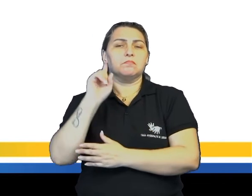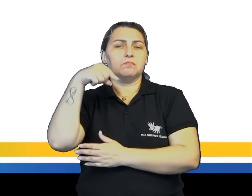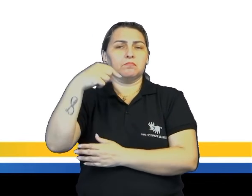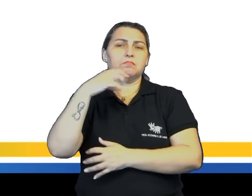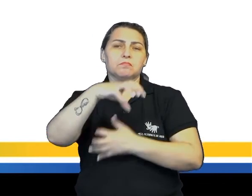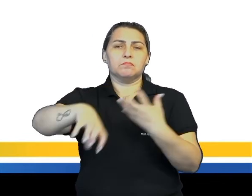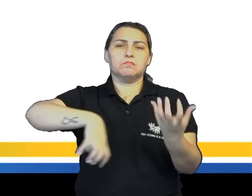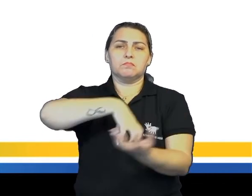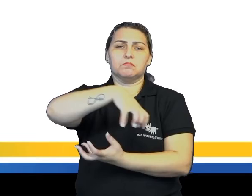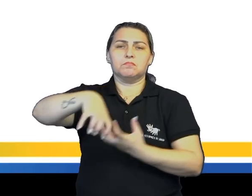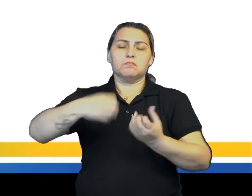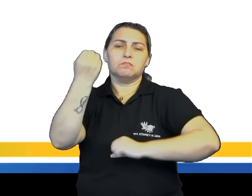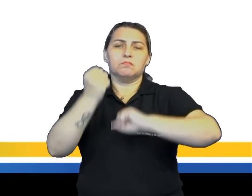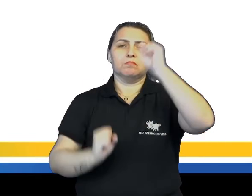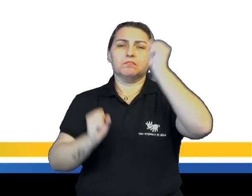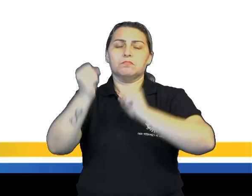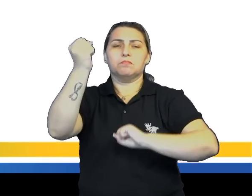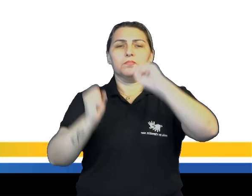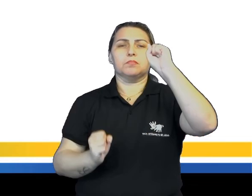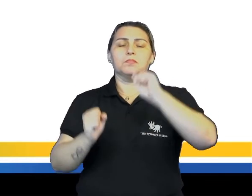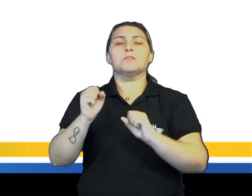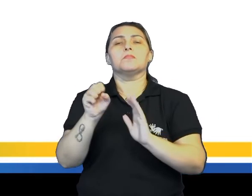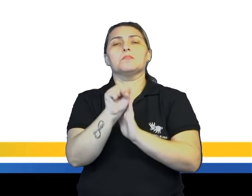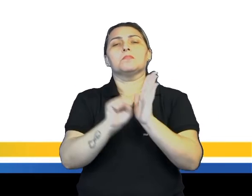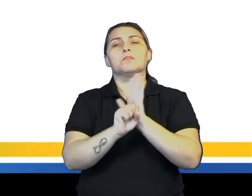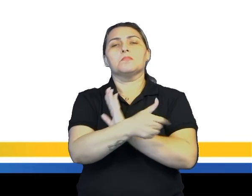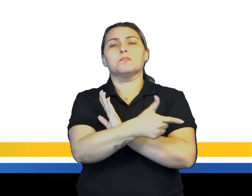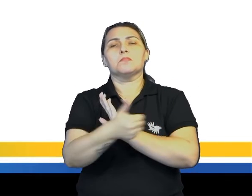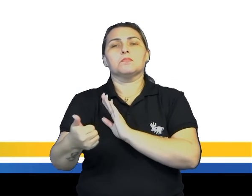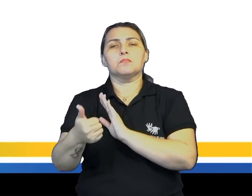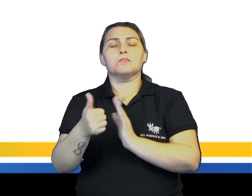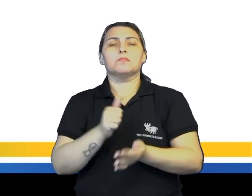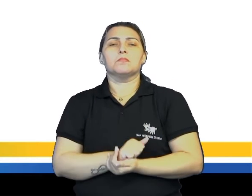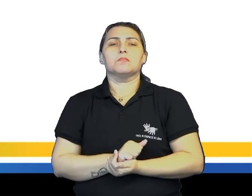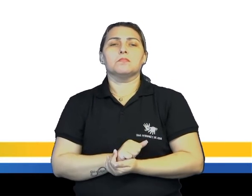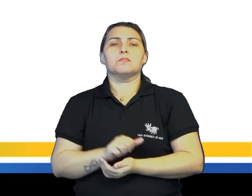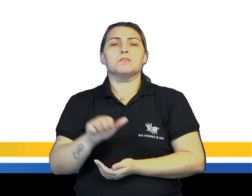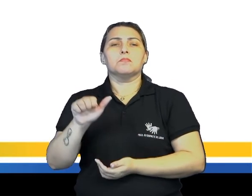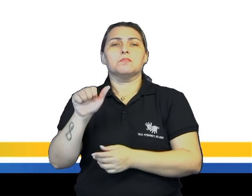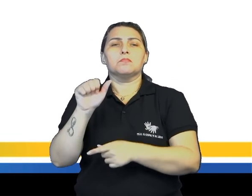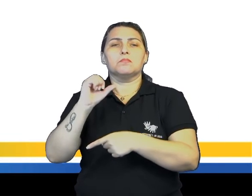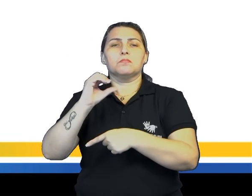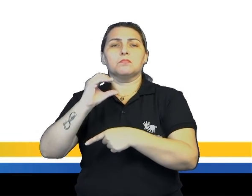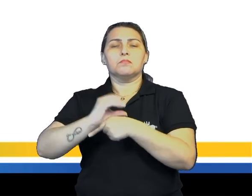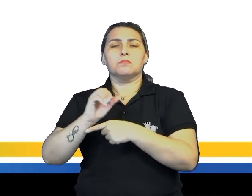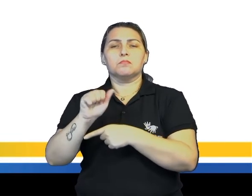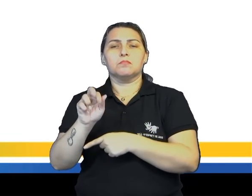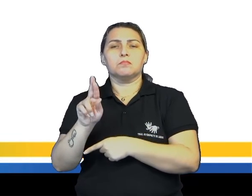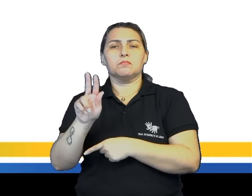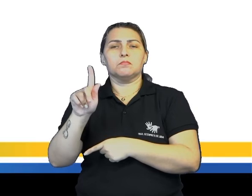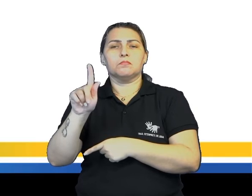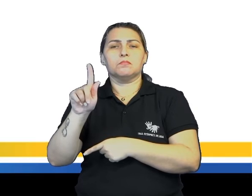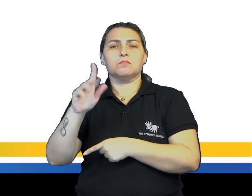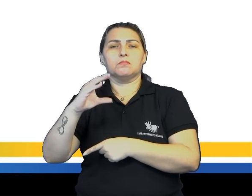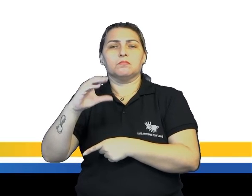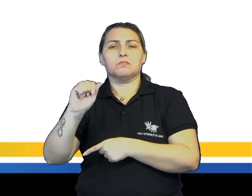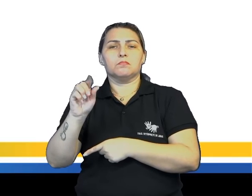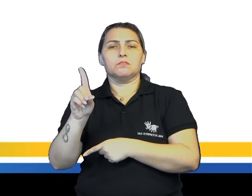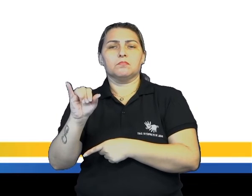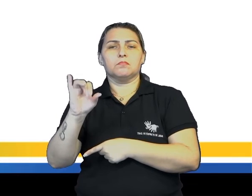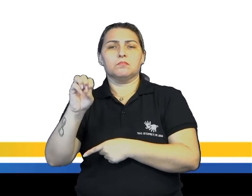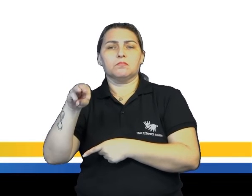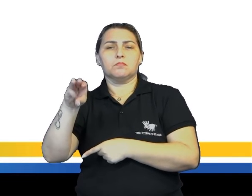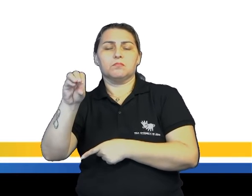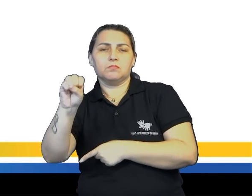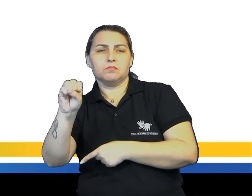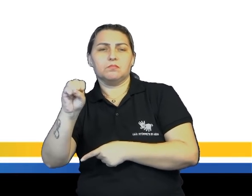da Revolução Industrial e tal, já no século XXI. Arcadismo, essa daí talvez cause assim, uma